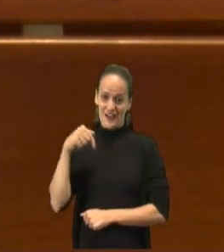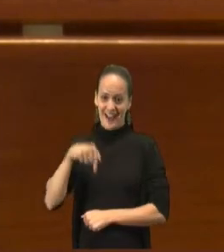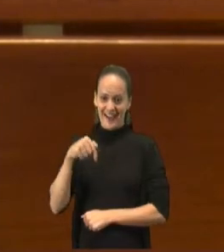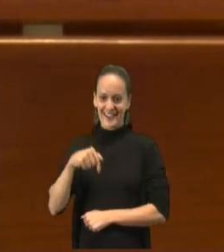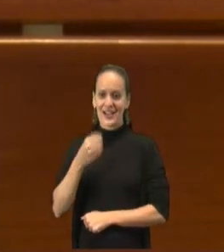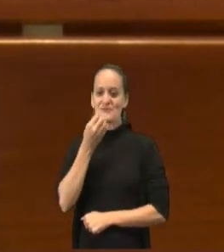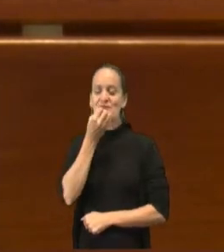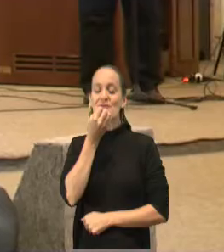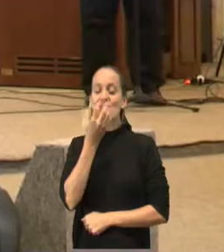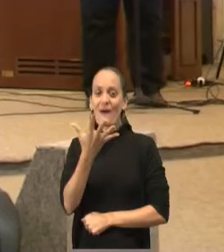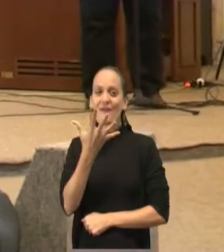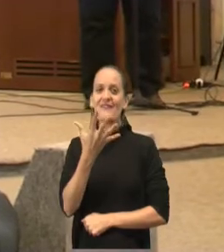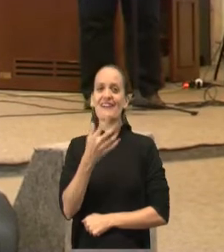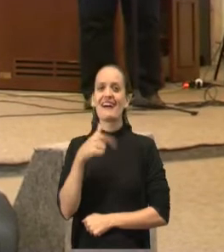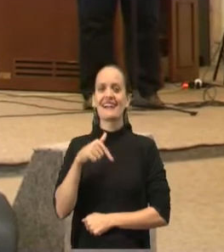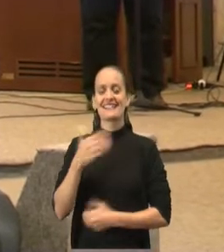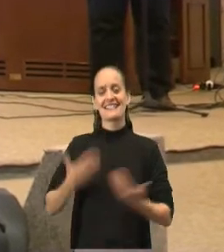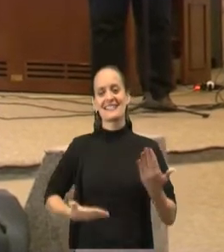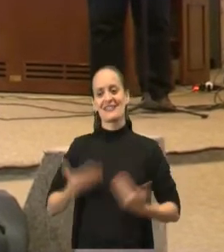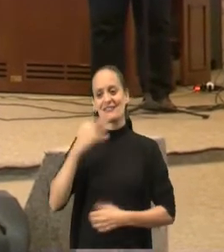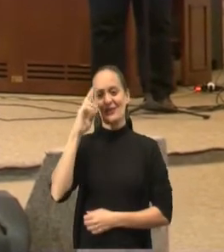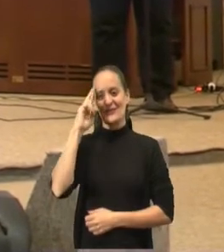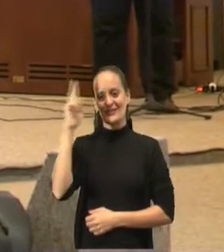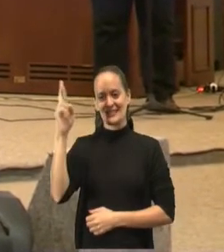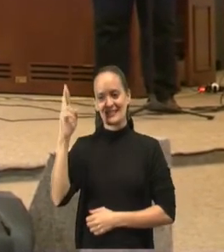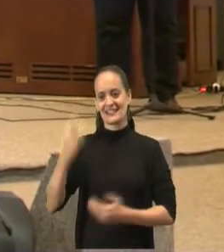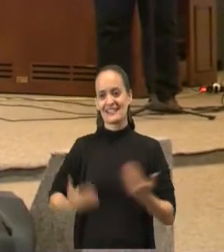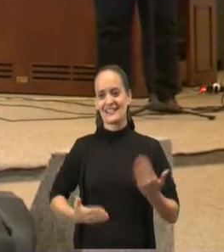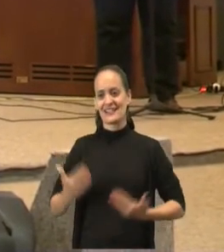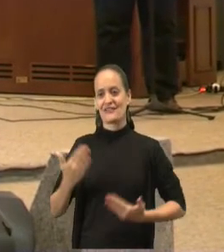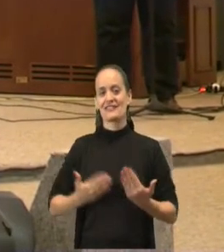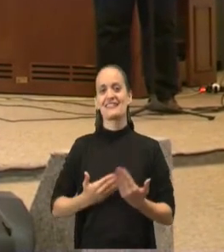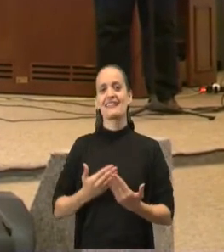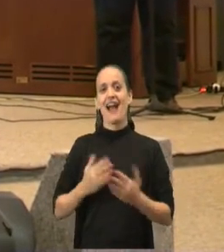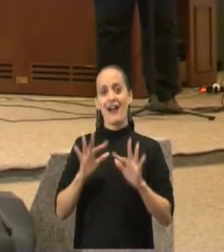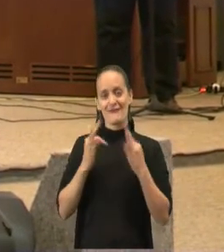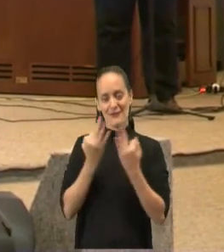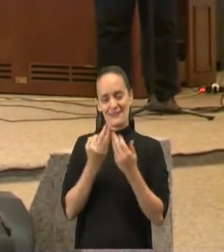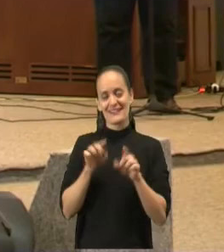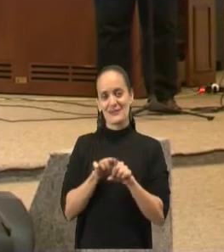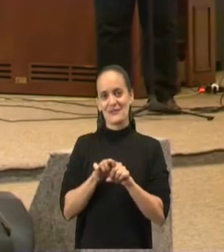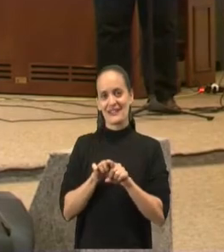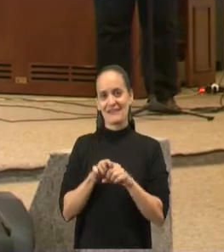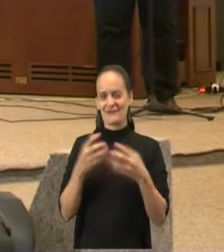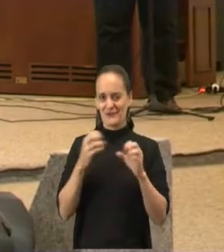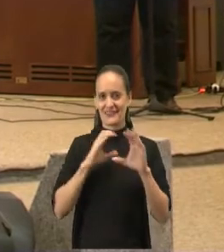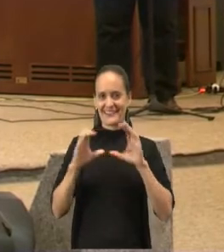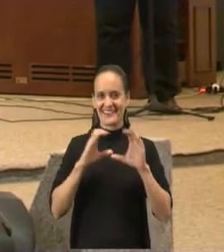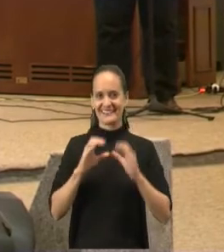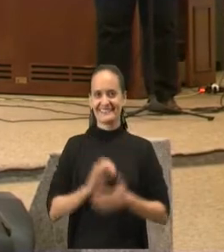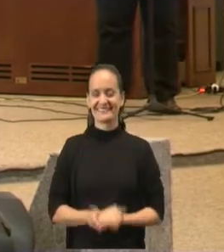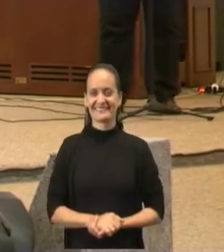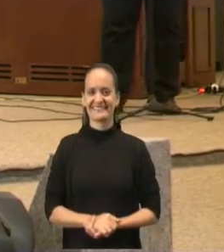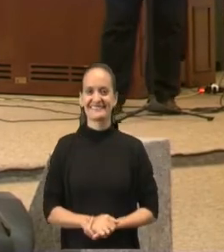bom servir ao Senhor, servir a vocês em família. Amém? Vamos cantar.